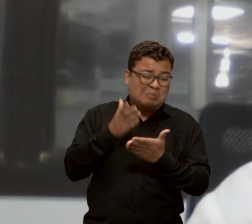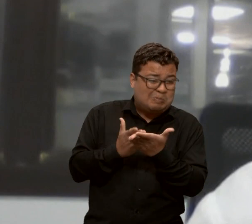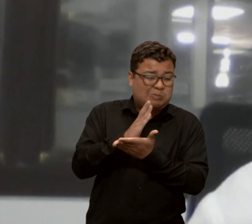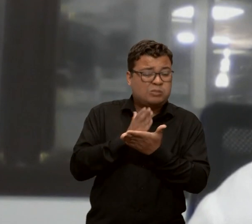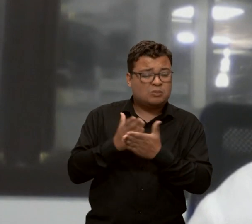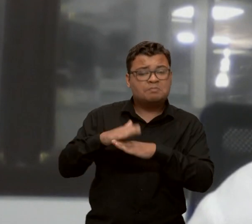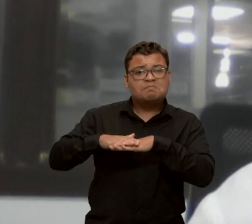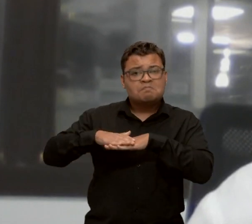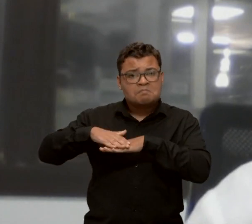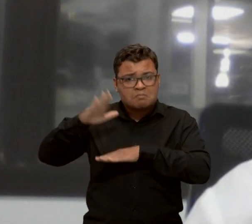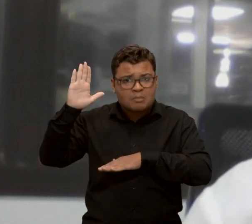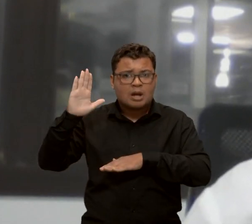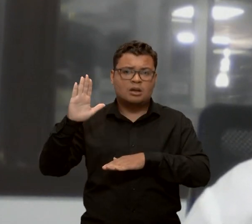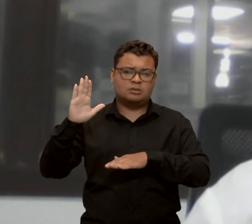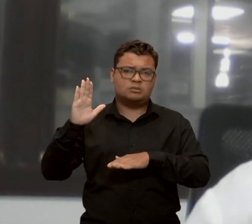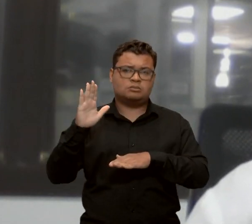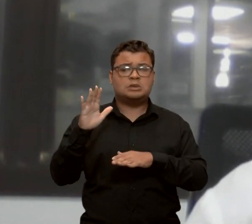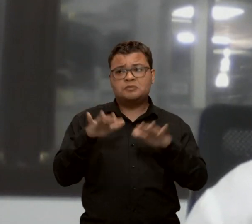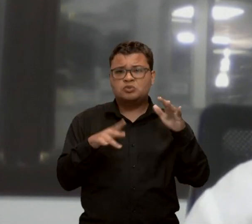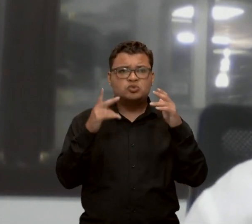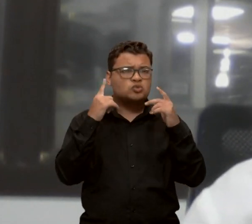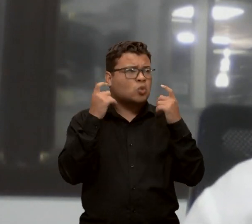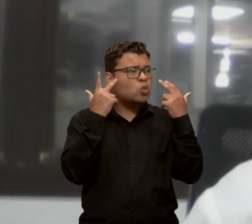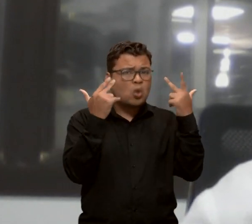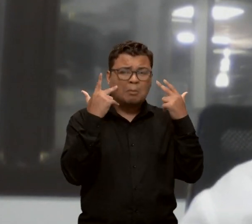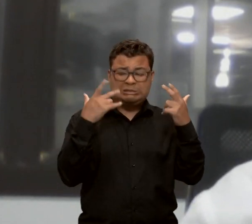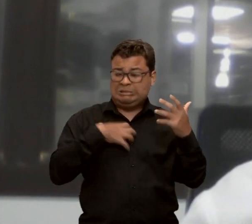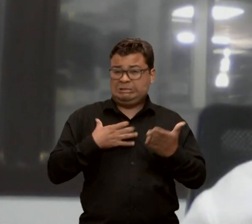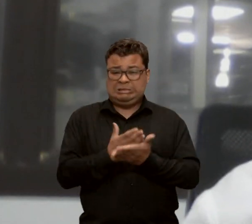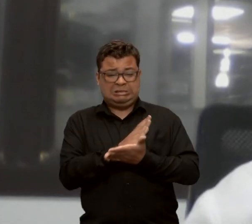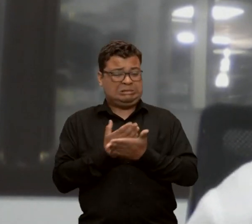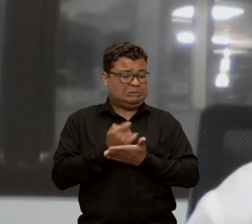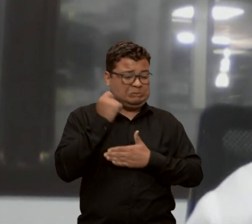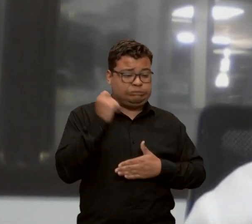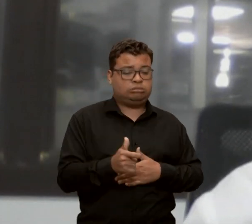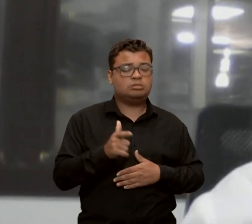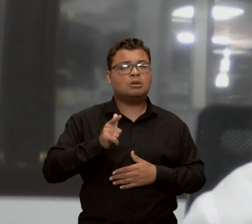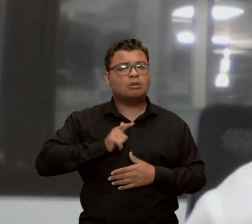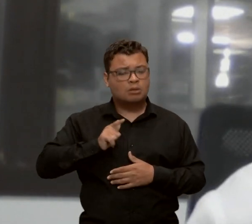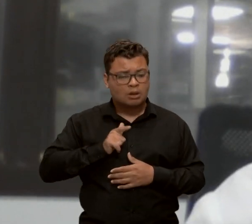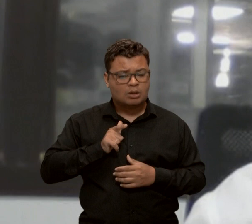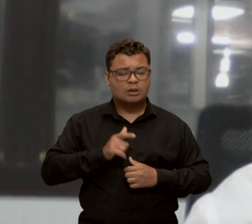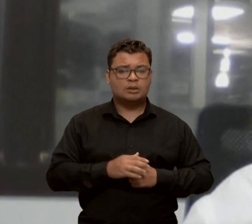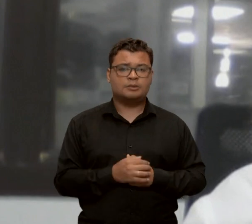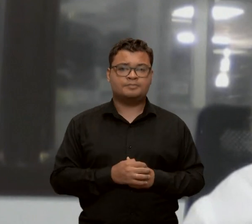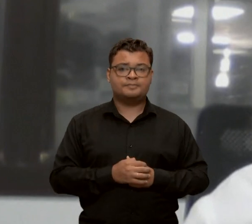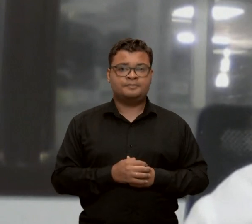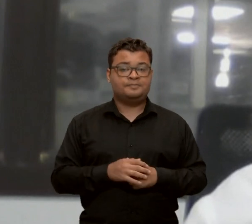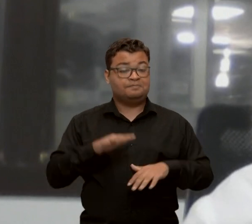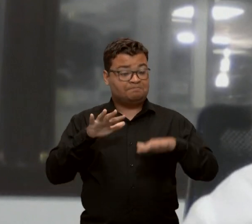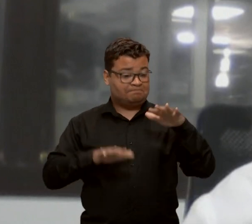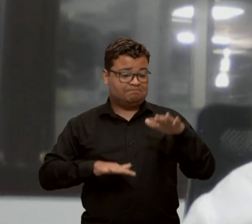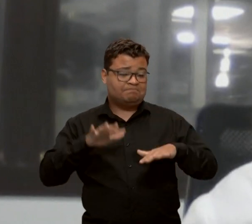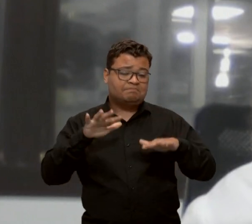sons normais. As pessoas, e neste caso, a gente pode ter tanto